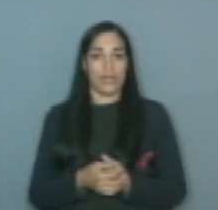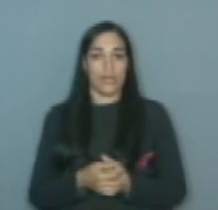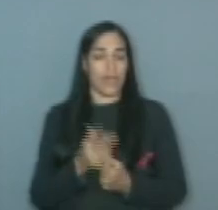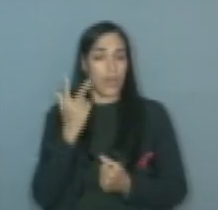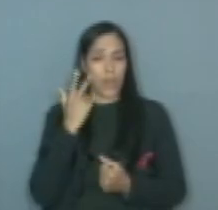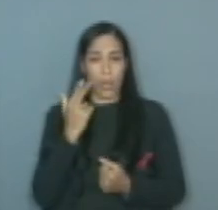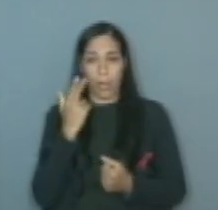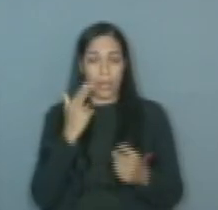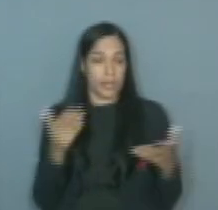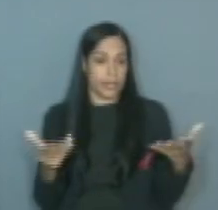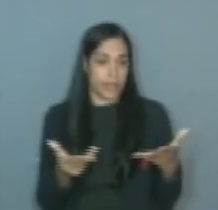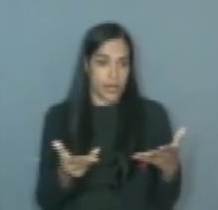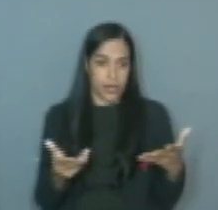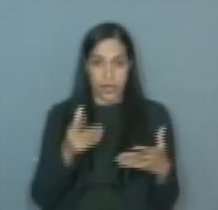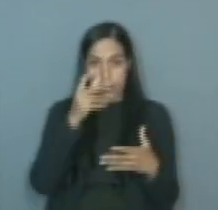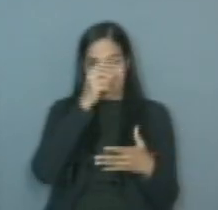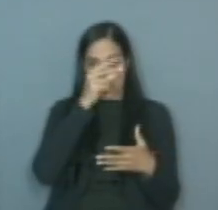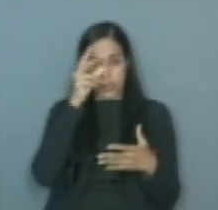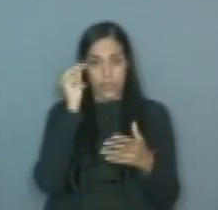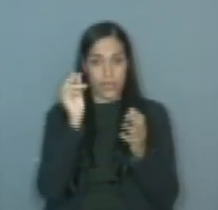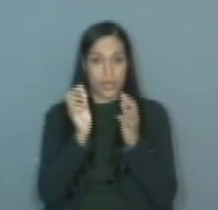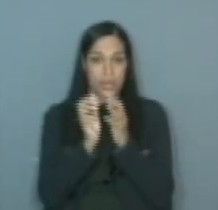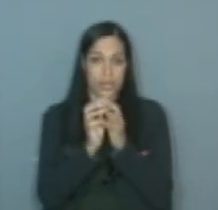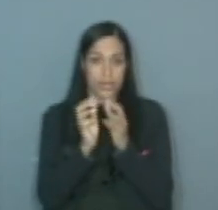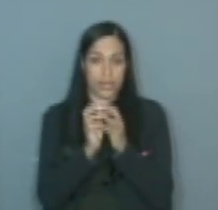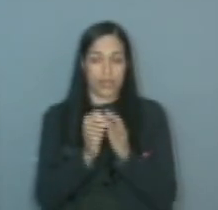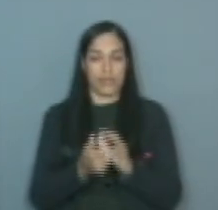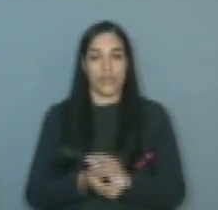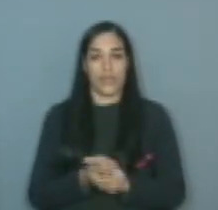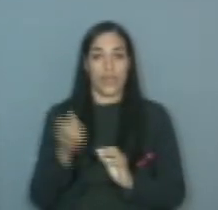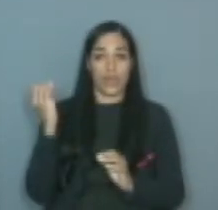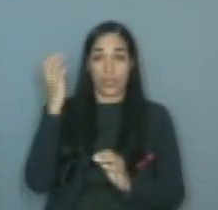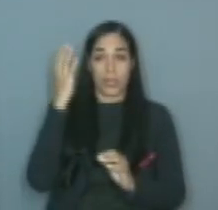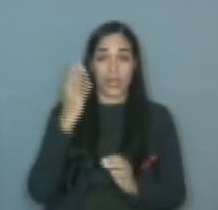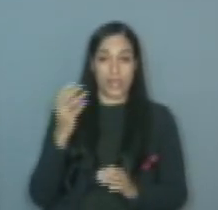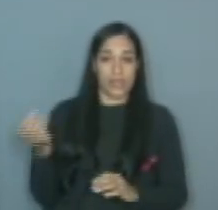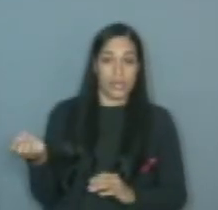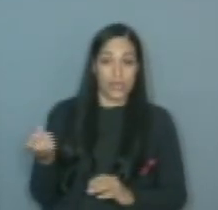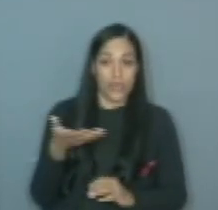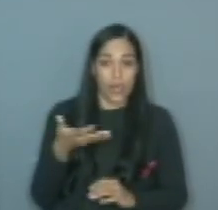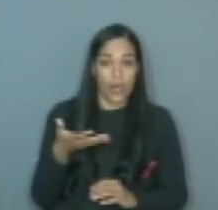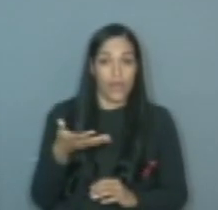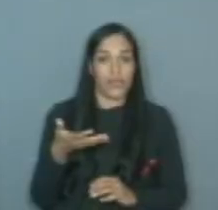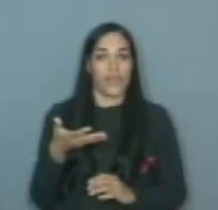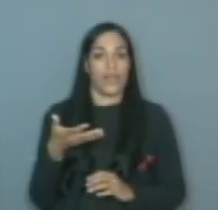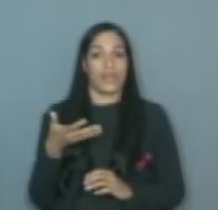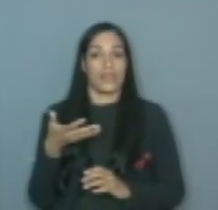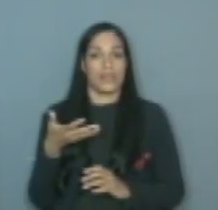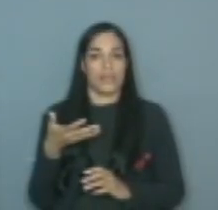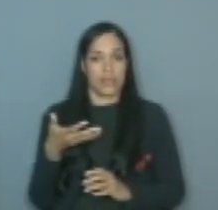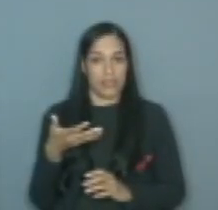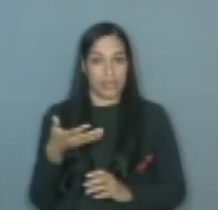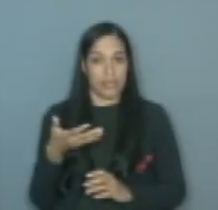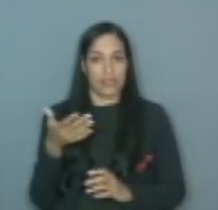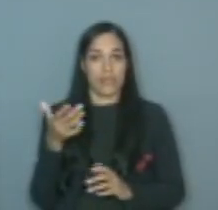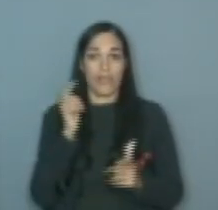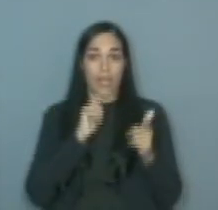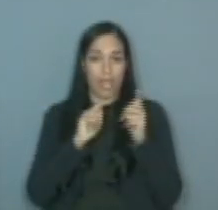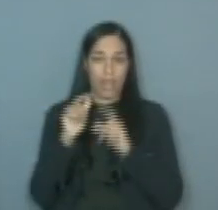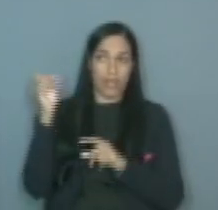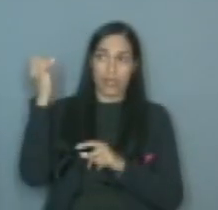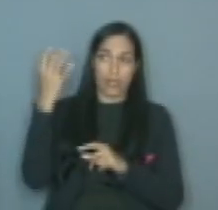comum agora na Prefeitura do Recife. Foi colocada iluminação nova após essa obra. Ganho de